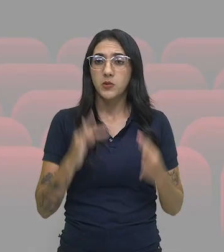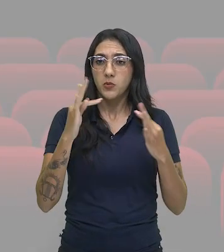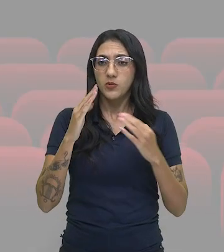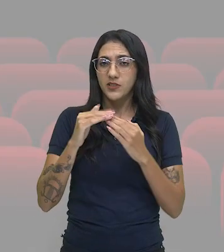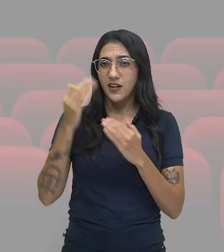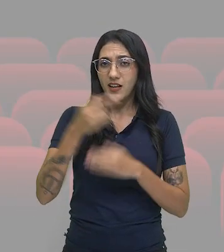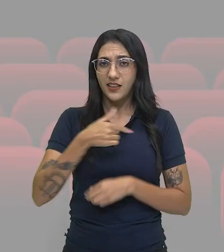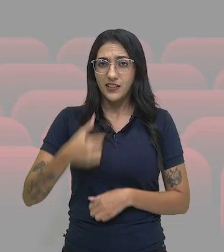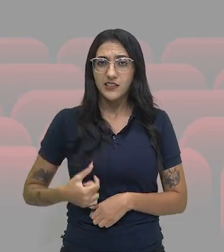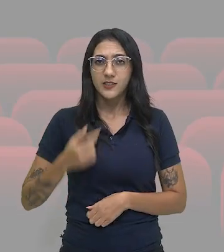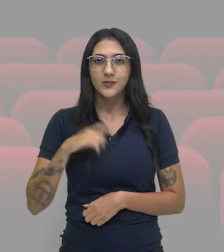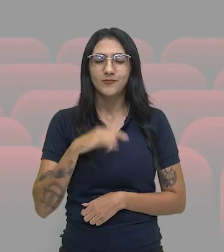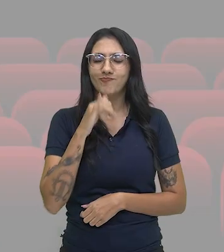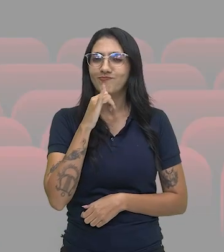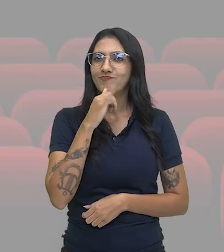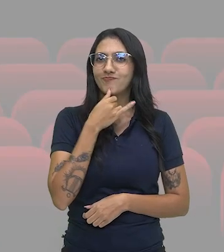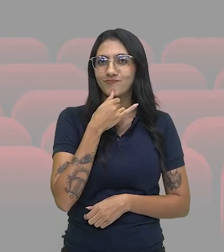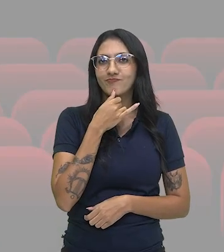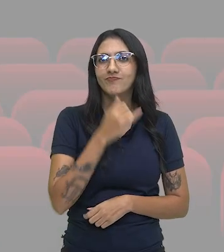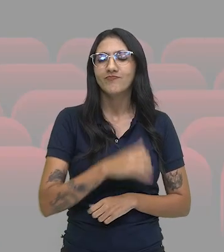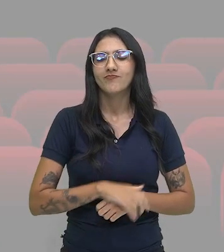história triste para crianças.